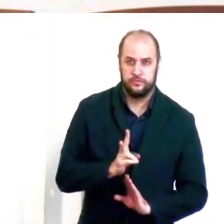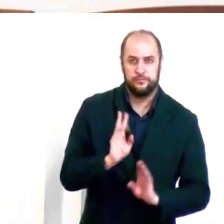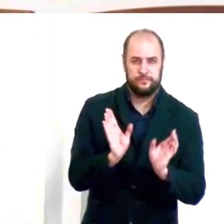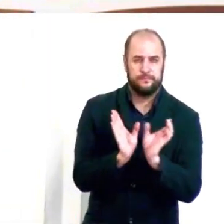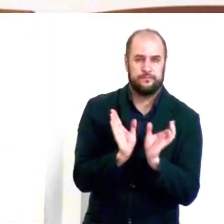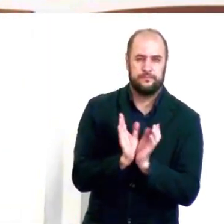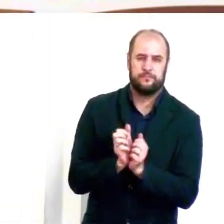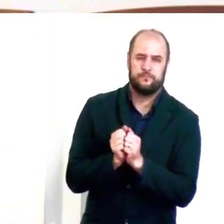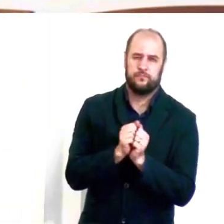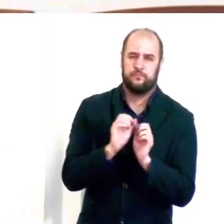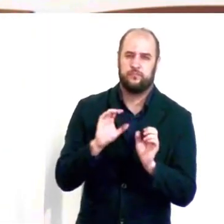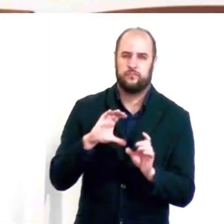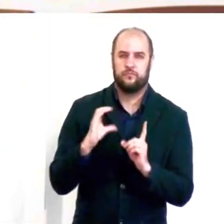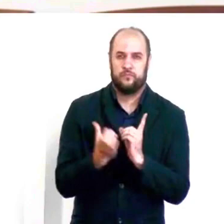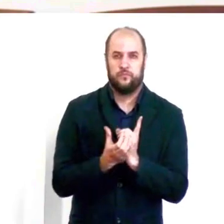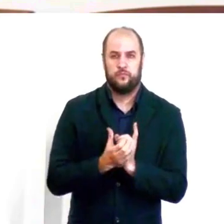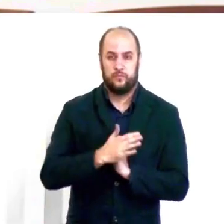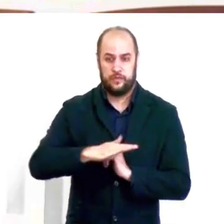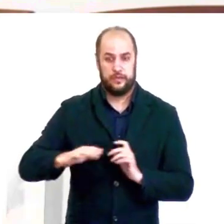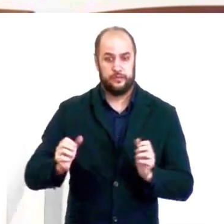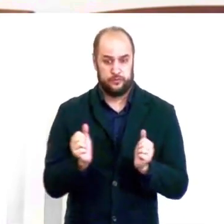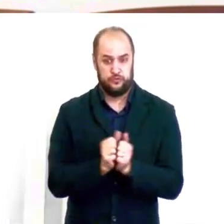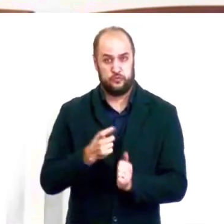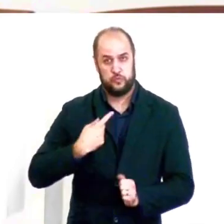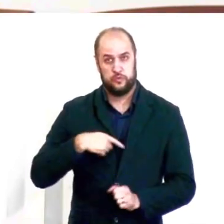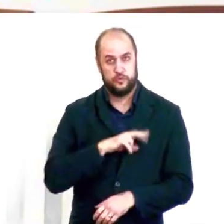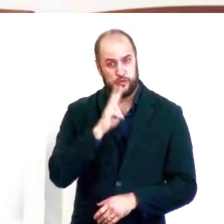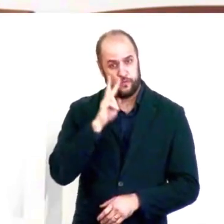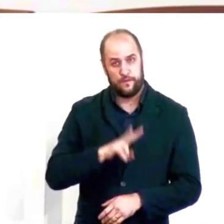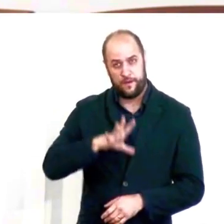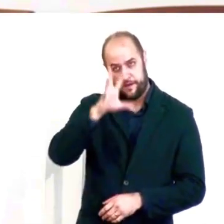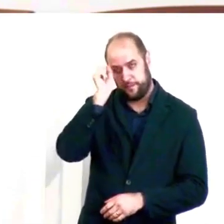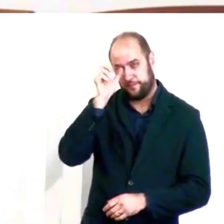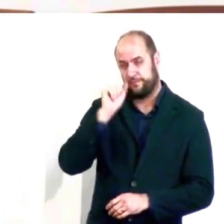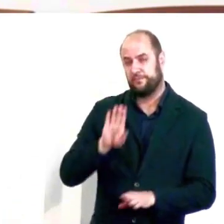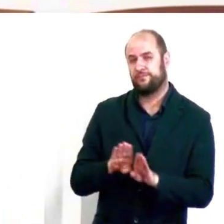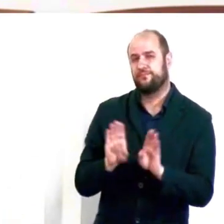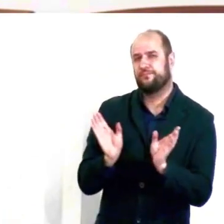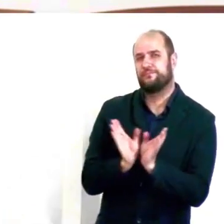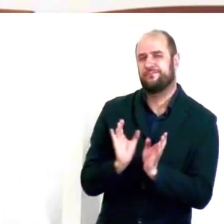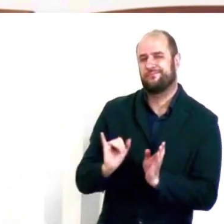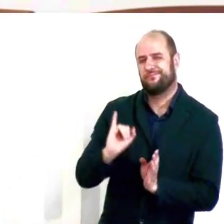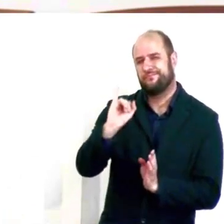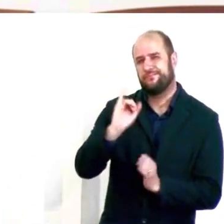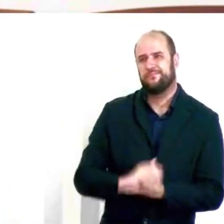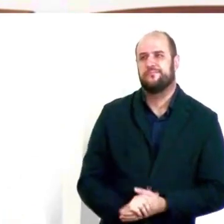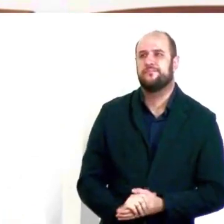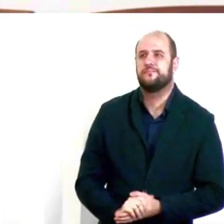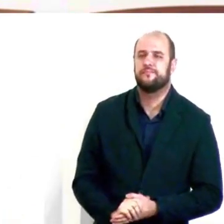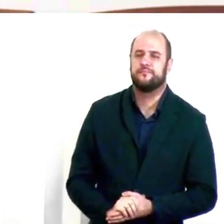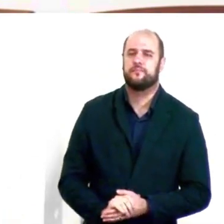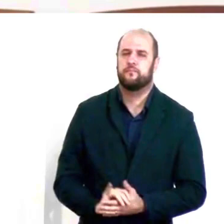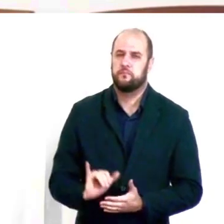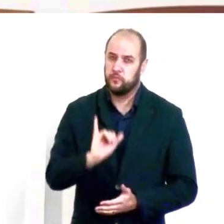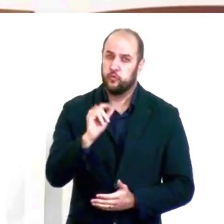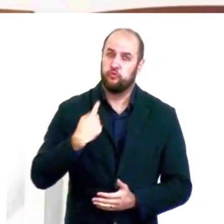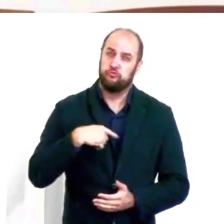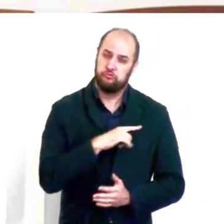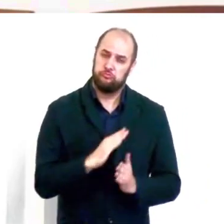crianças participam conosco, momento delas aprenderem também sobre esse sacramento tão importante para